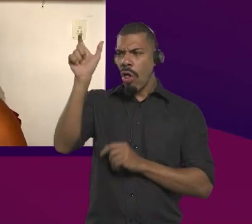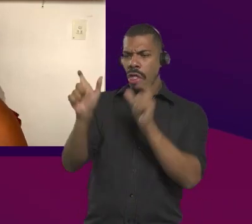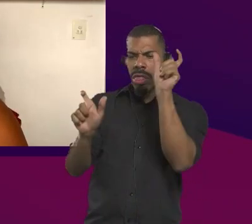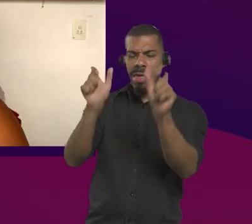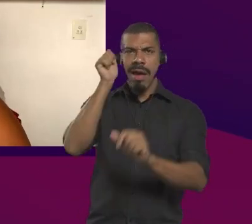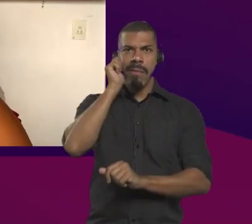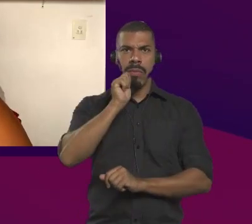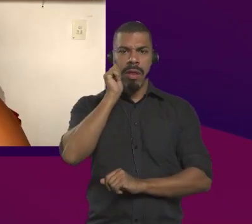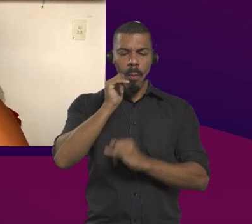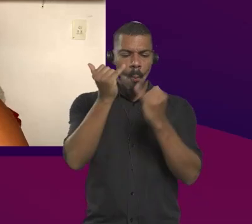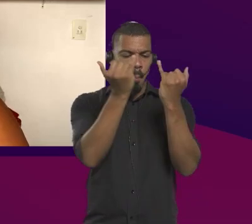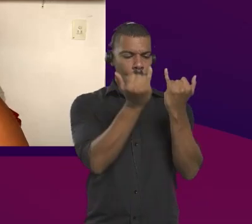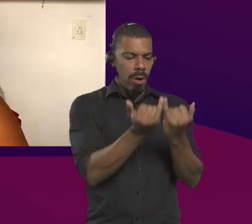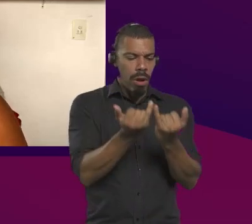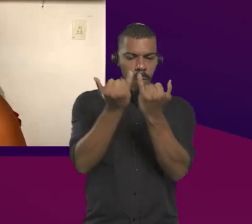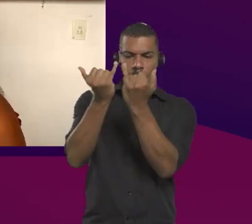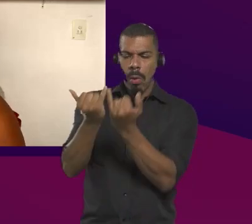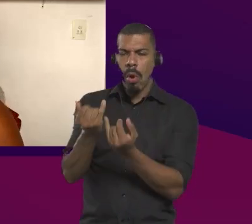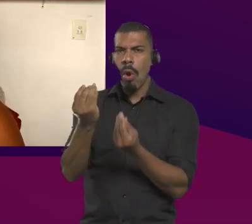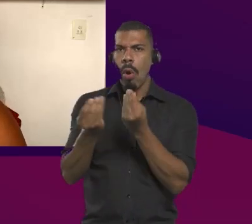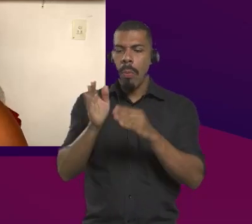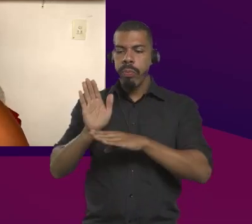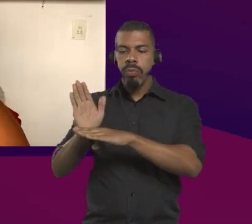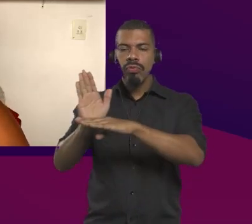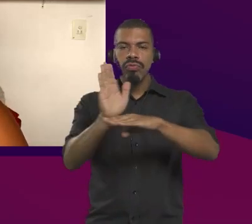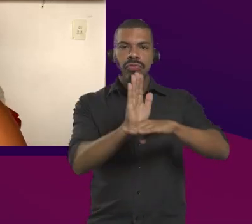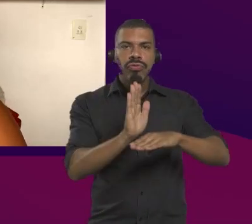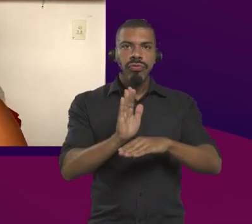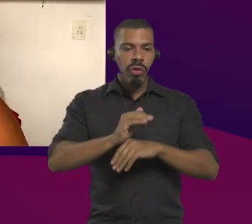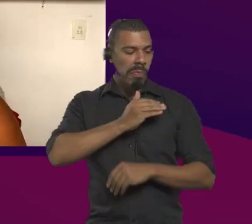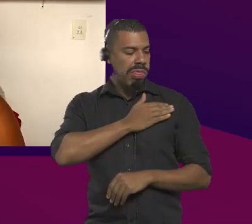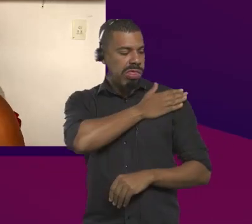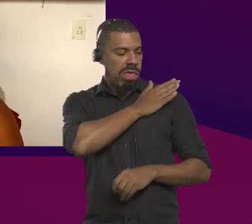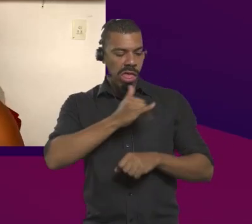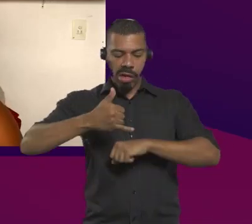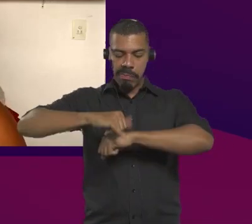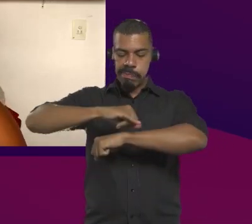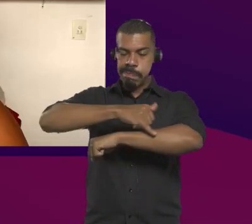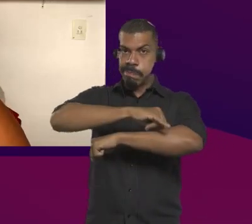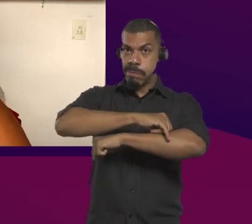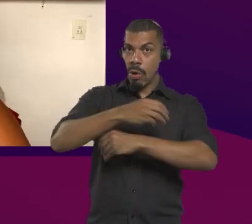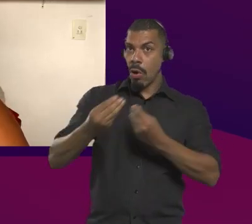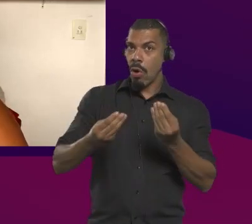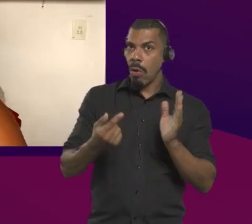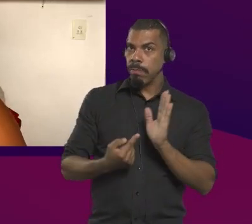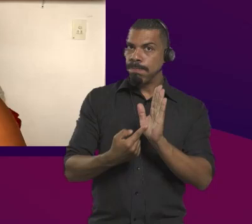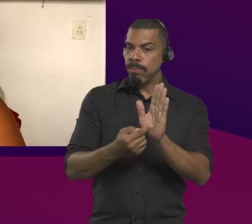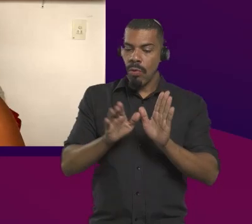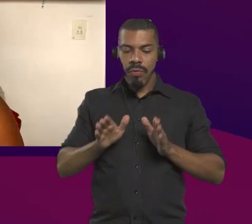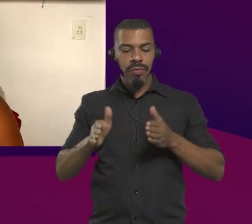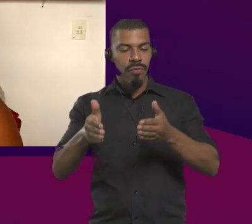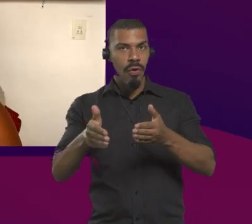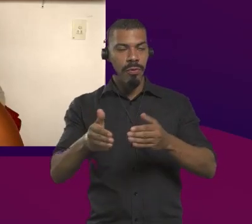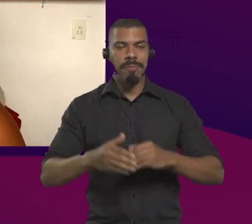magras podem ajudar na causa anti-gordofobia, sem tomar o nosso... sem tomar o foco?